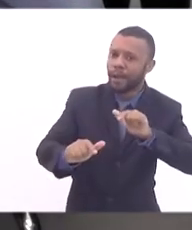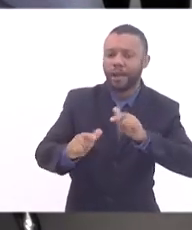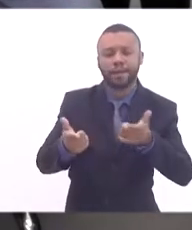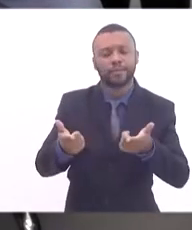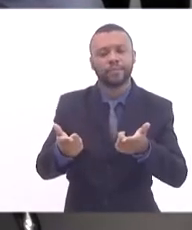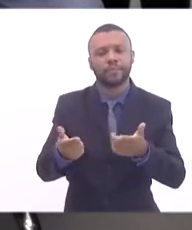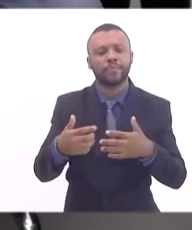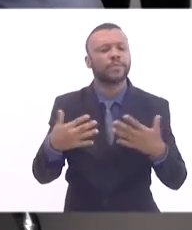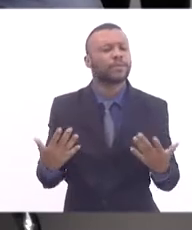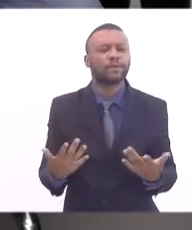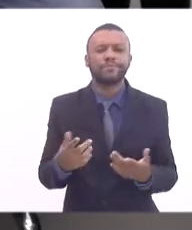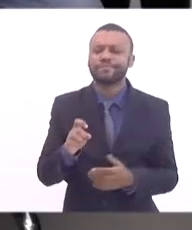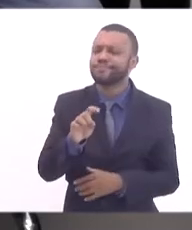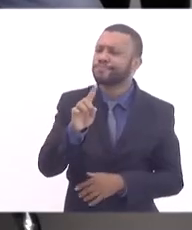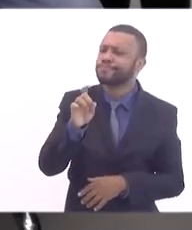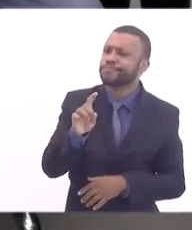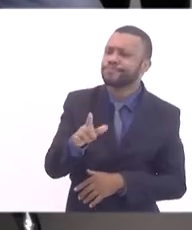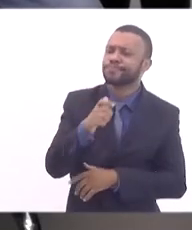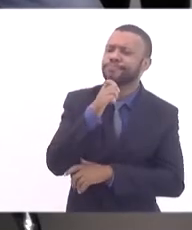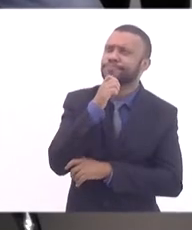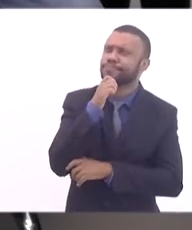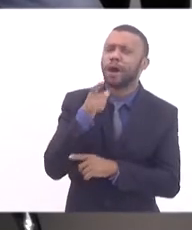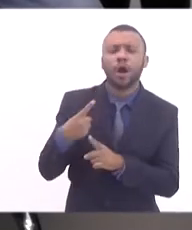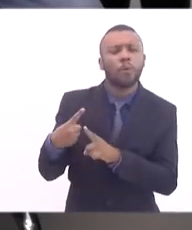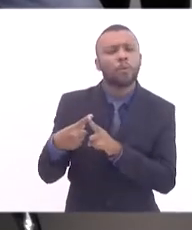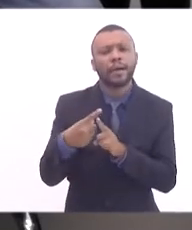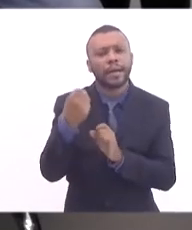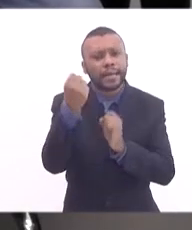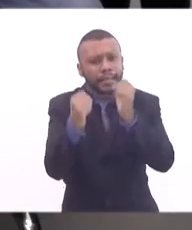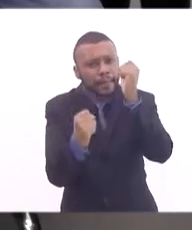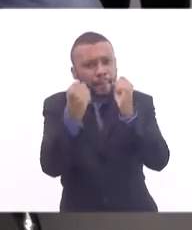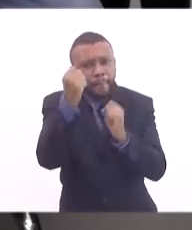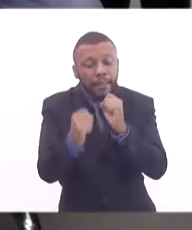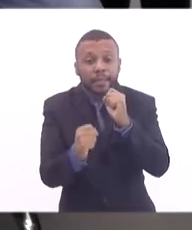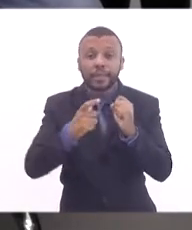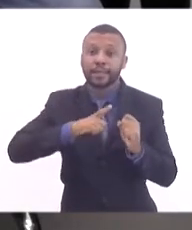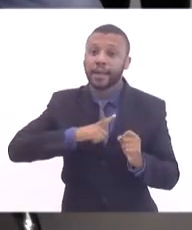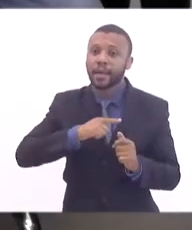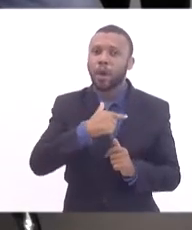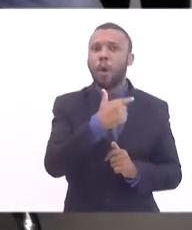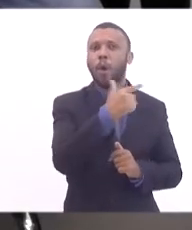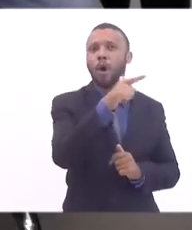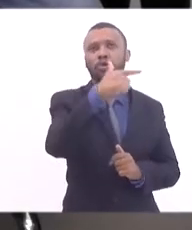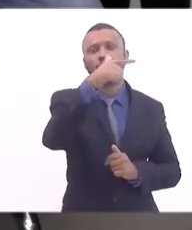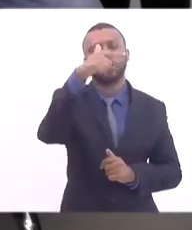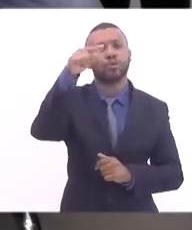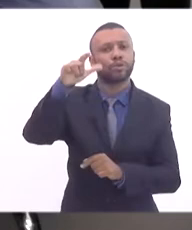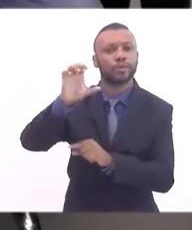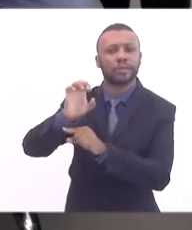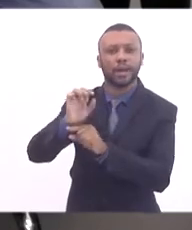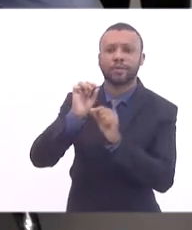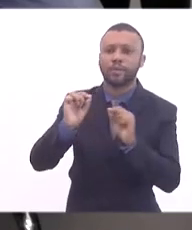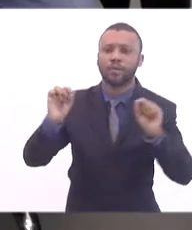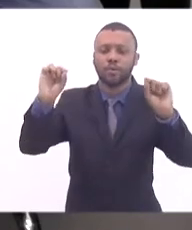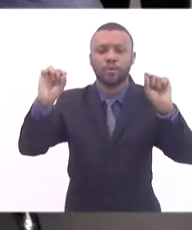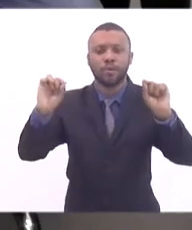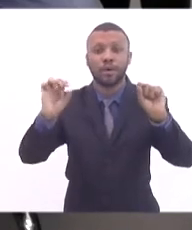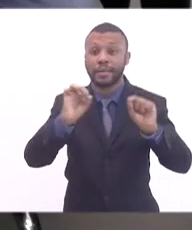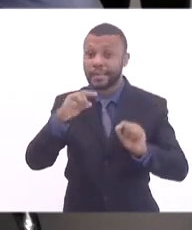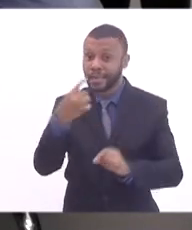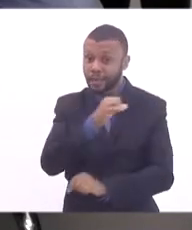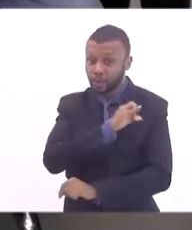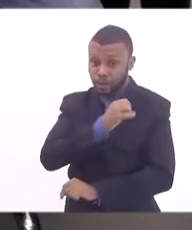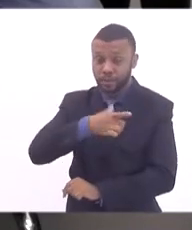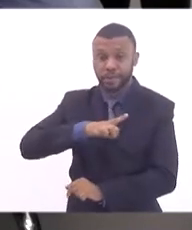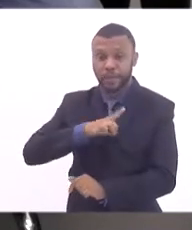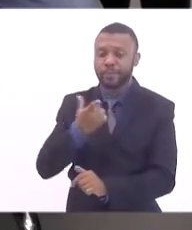que essas empresas foram para outros estados já que aqui nós temos a matéria-prima até nos postos temos aeroportos temos